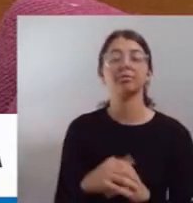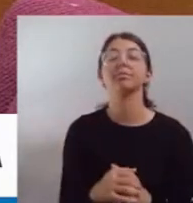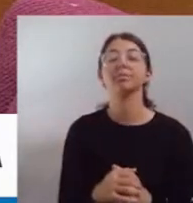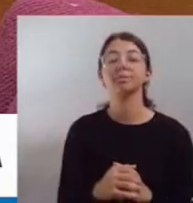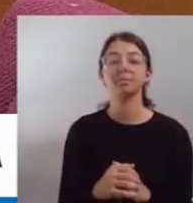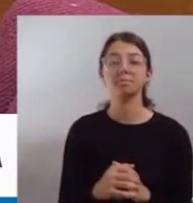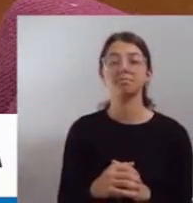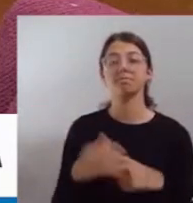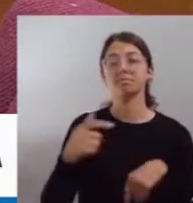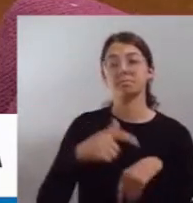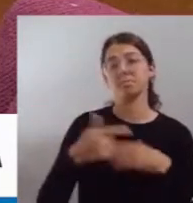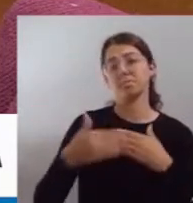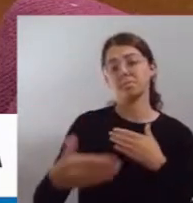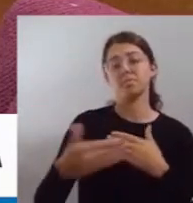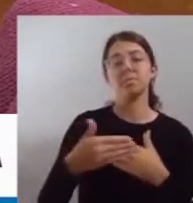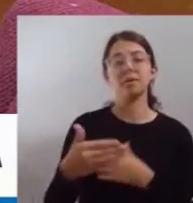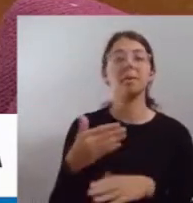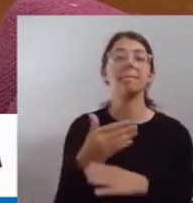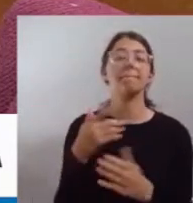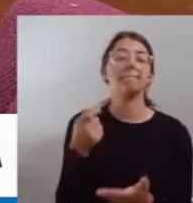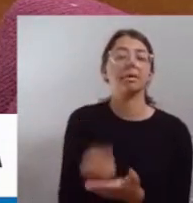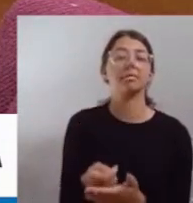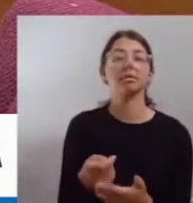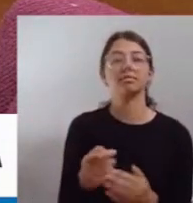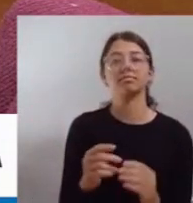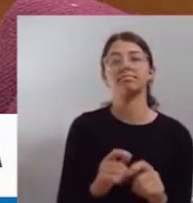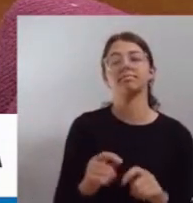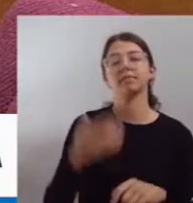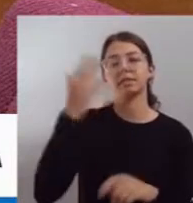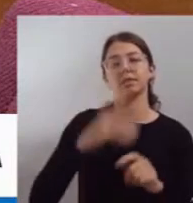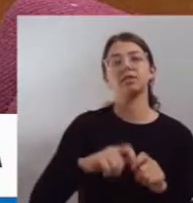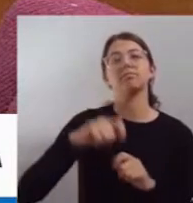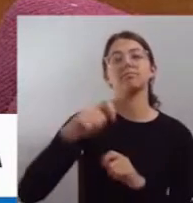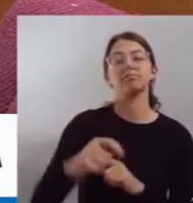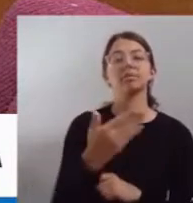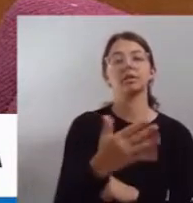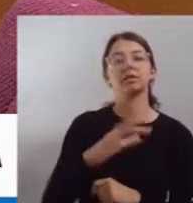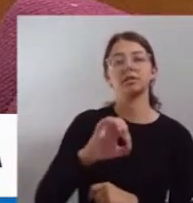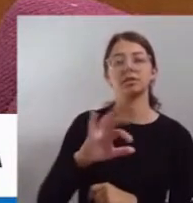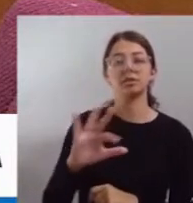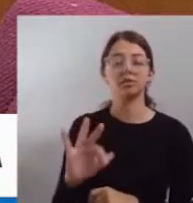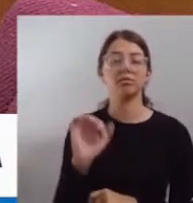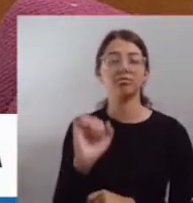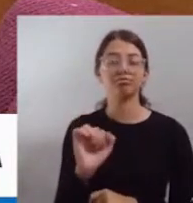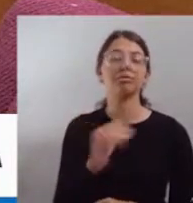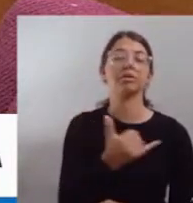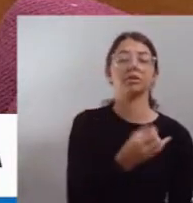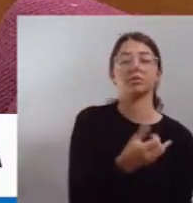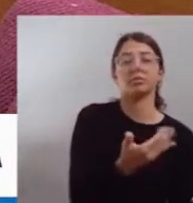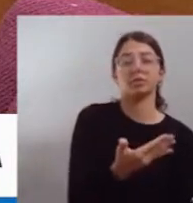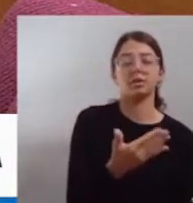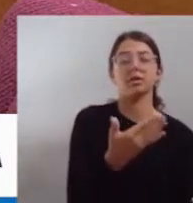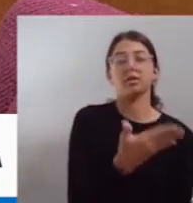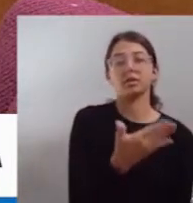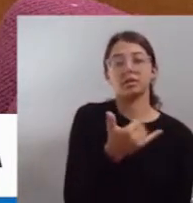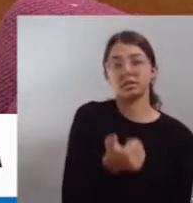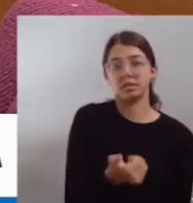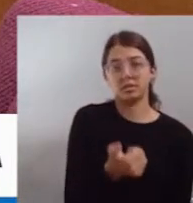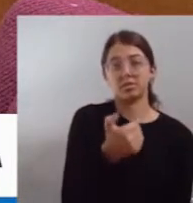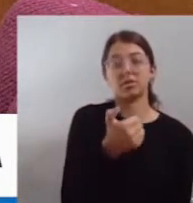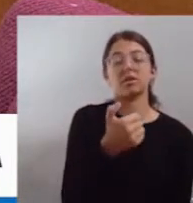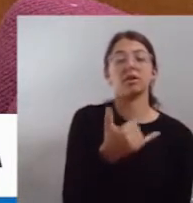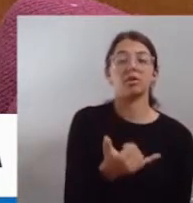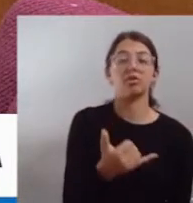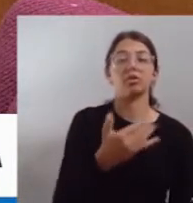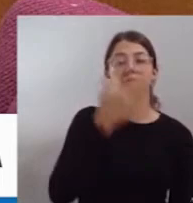médio de pagamentos aumentou de 184 dias, superior ao de 2021, que era 152, e o prazo médio de